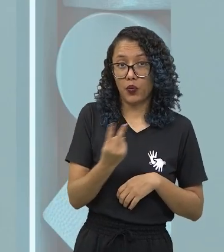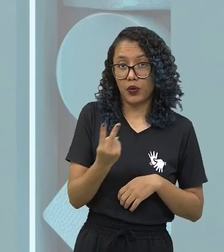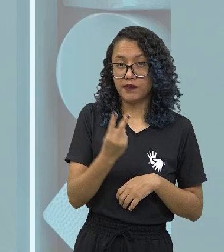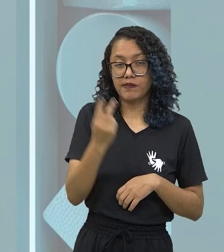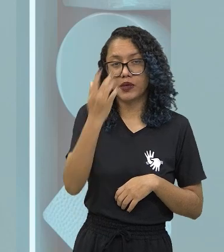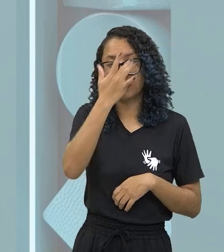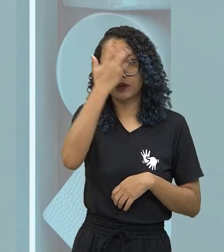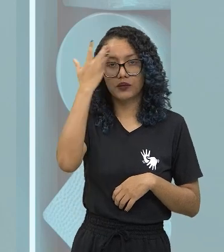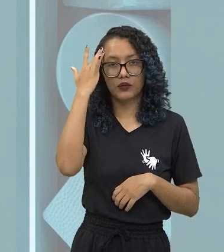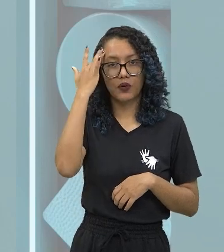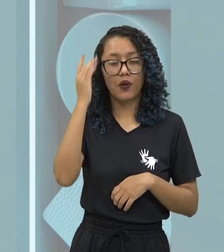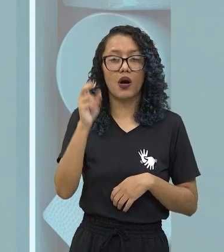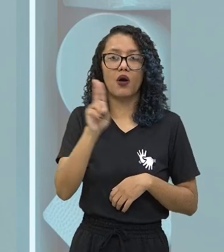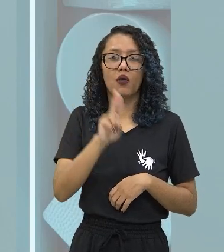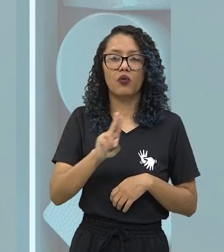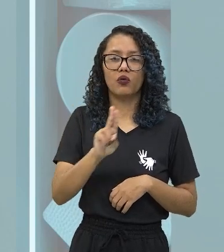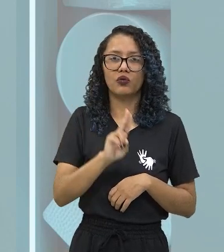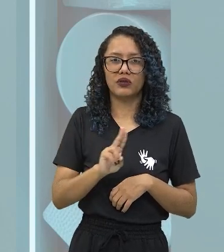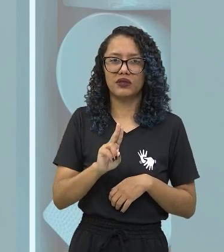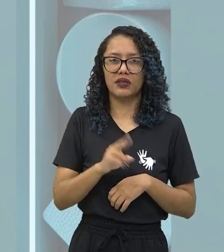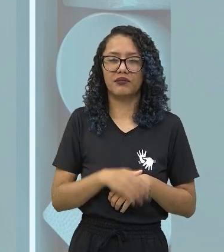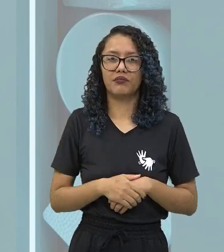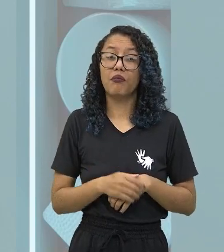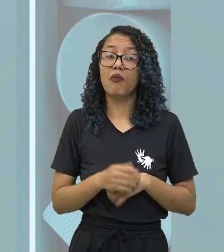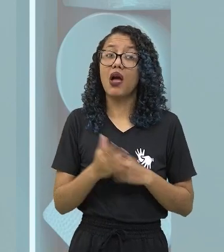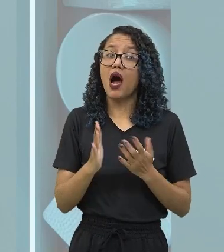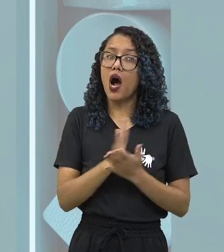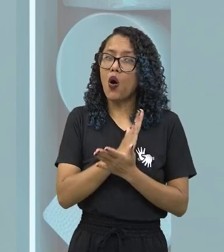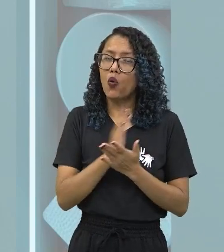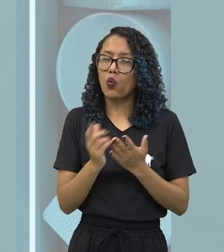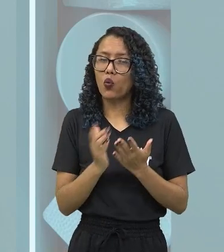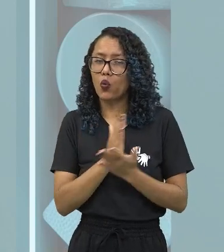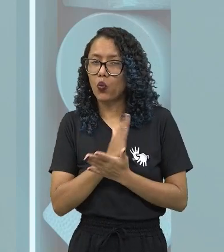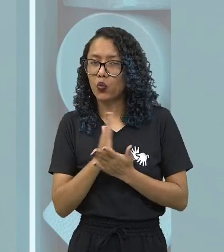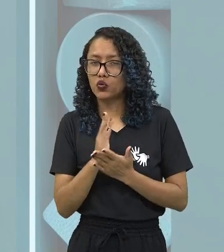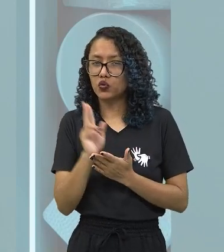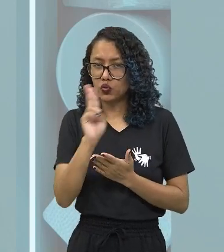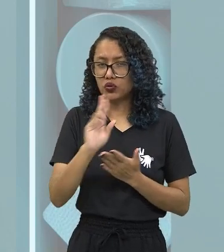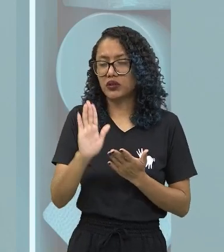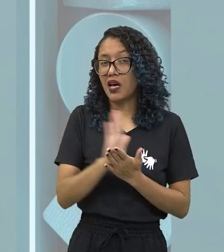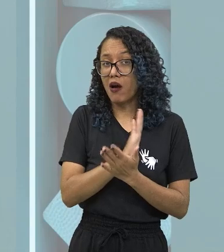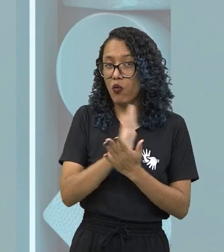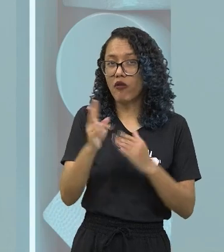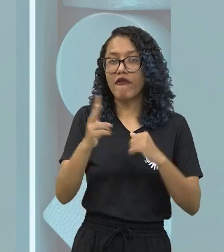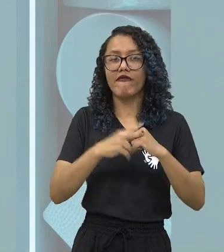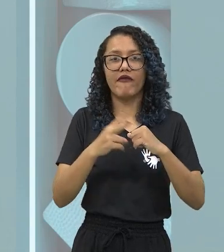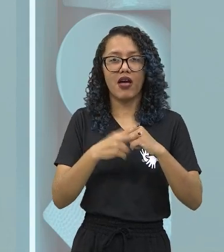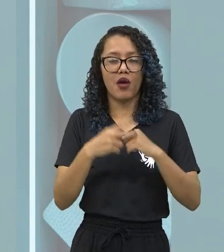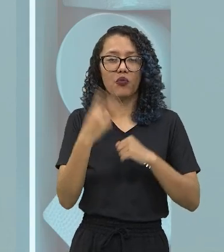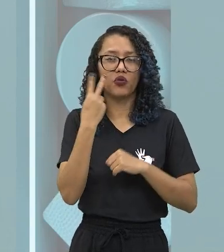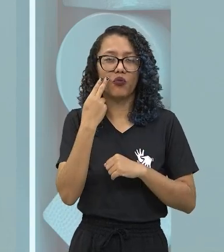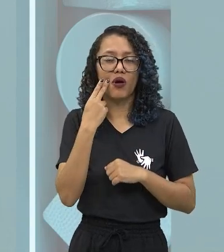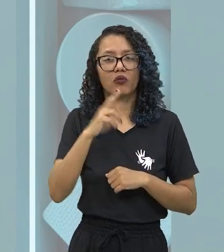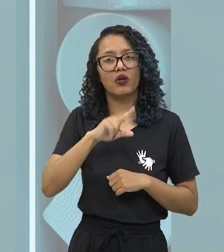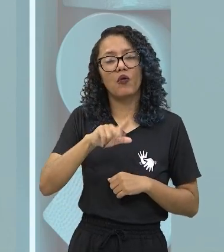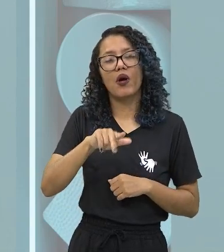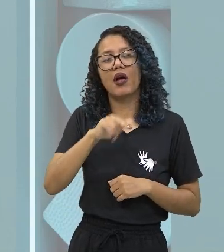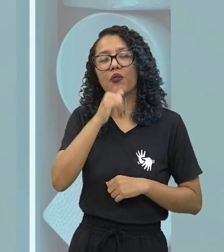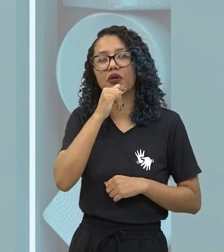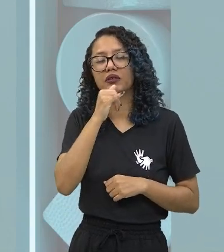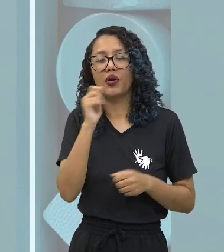eles fazem uso, não muito uso, né? Mas eles fazem uso de alguns verbos irregulares. O verbo hacer, o